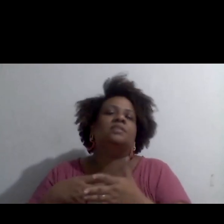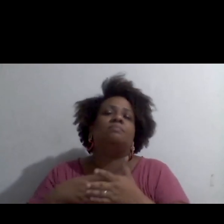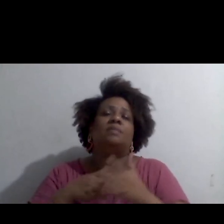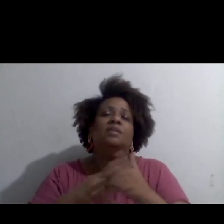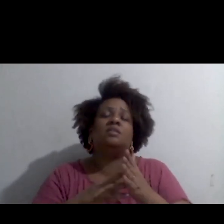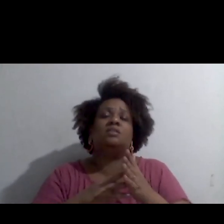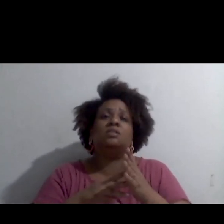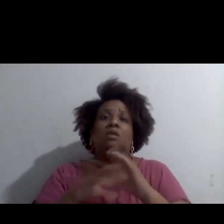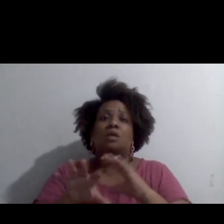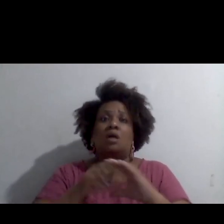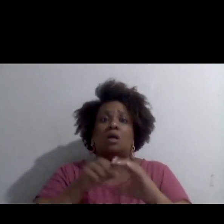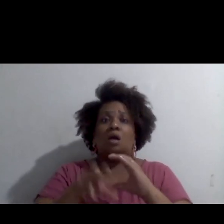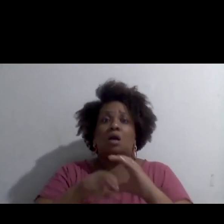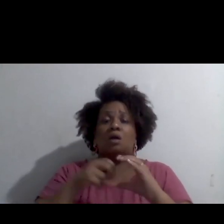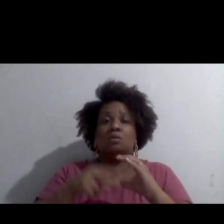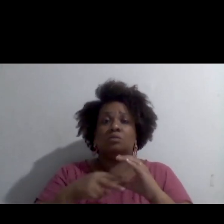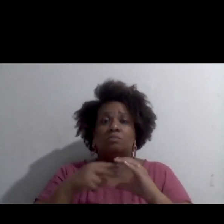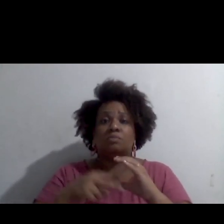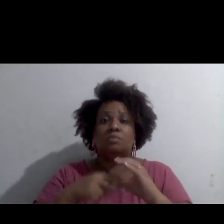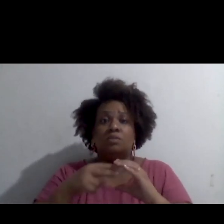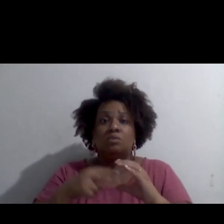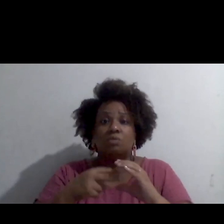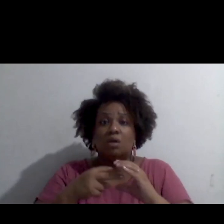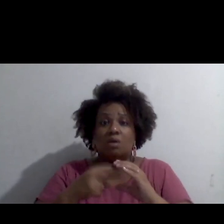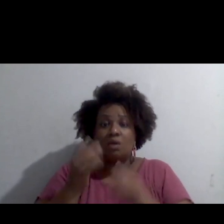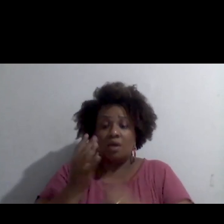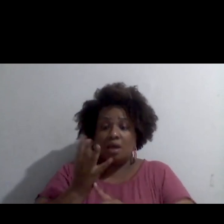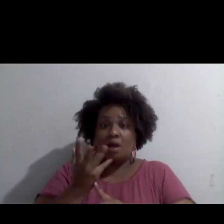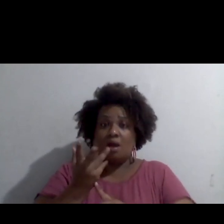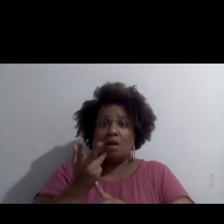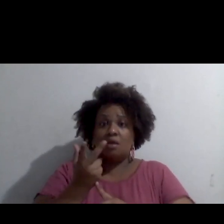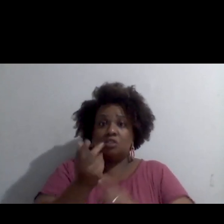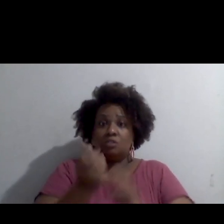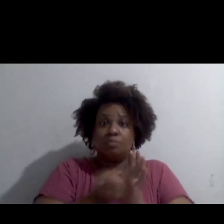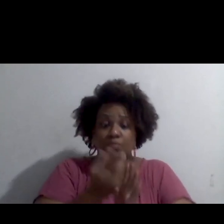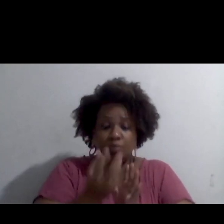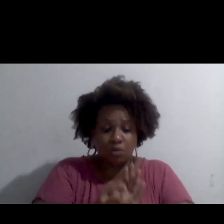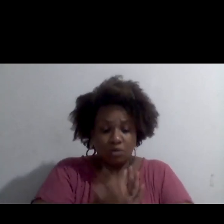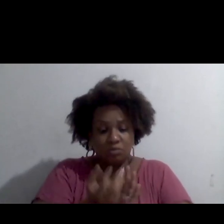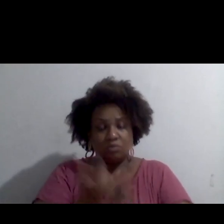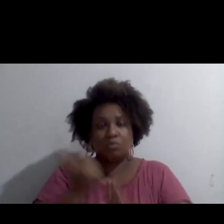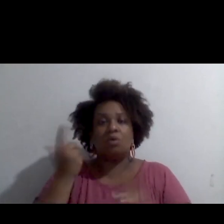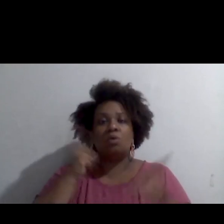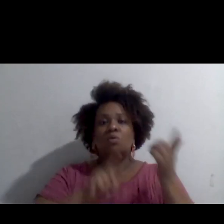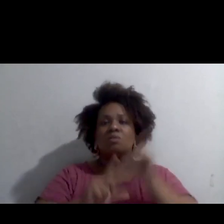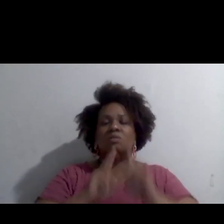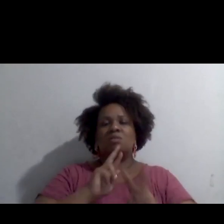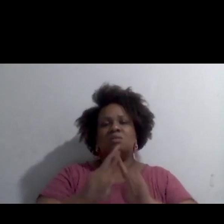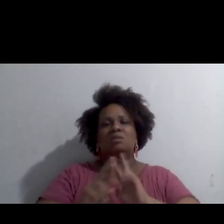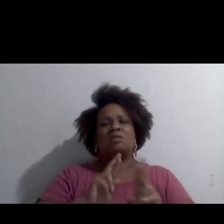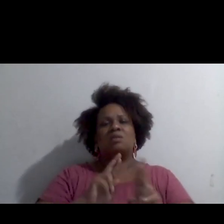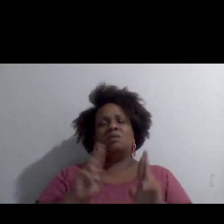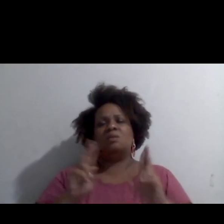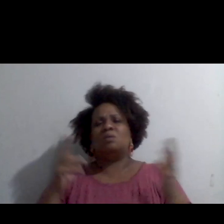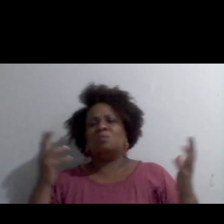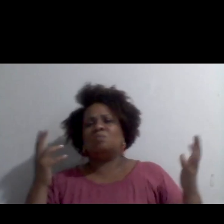né, uma arte que o produto seja audiovisual, seja realizado. Então, a gente fica nesse lugar